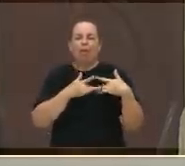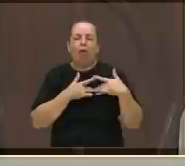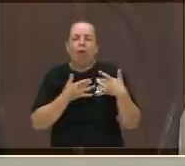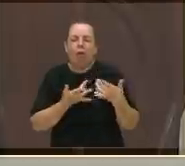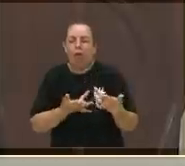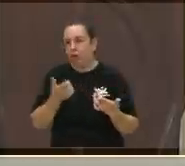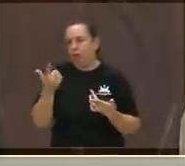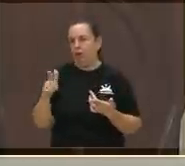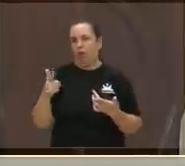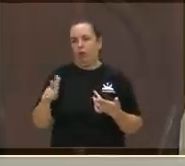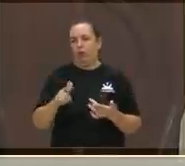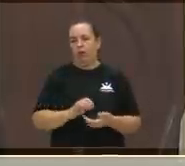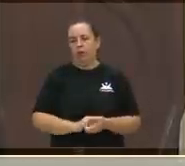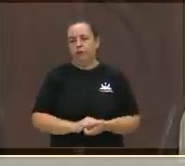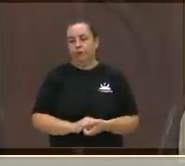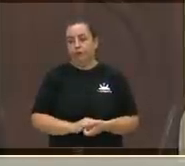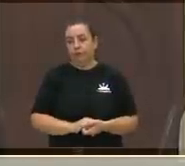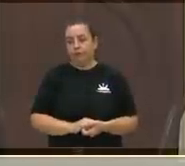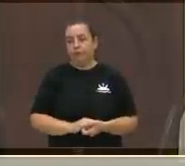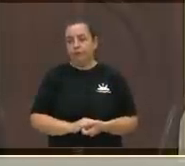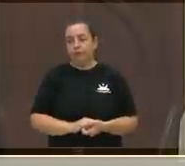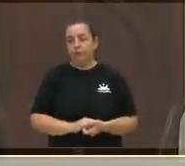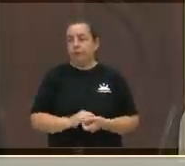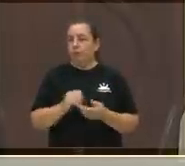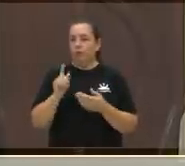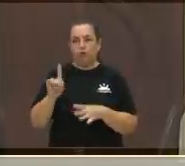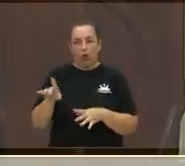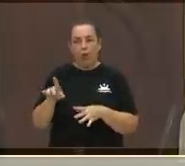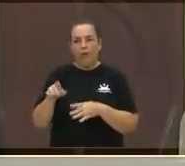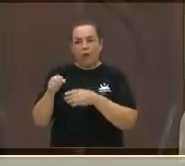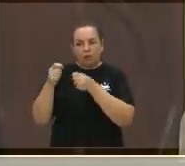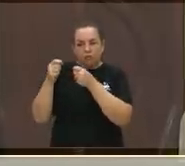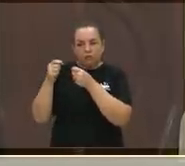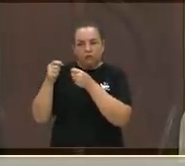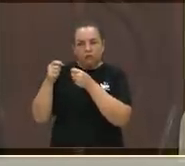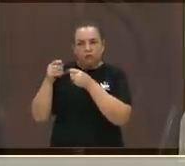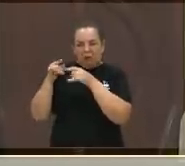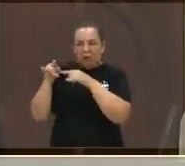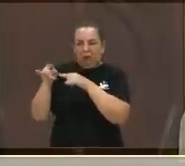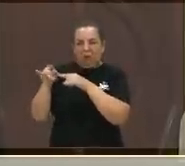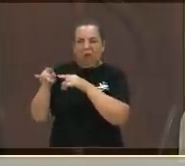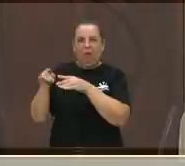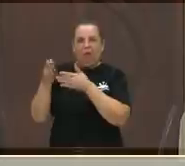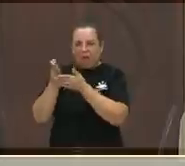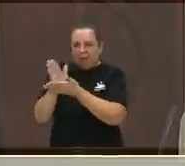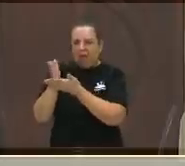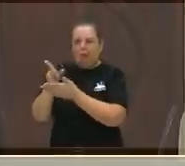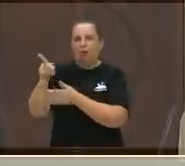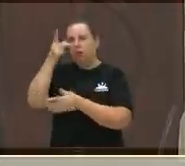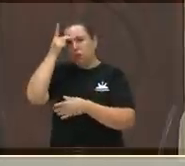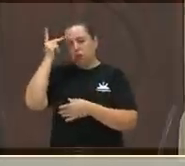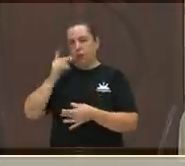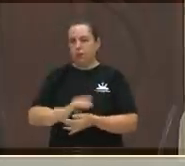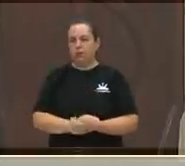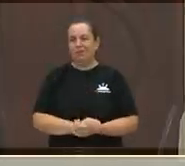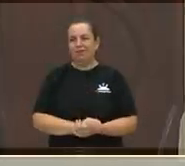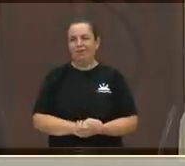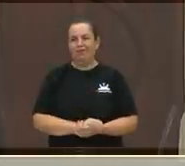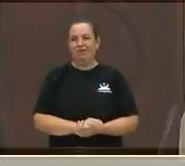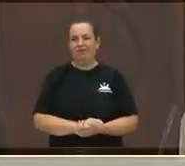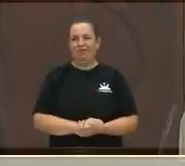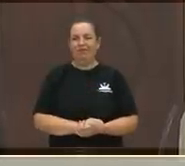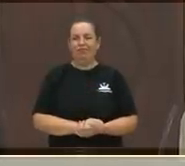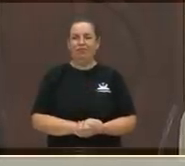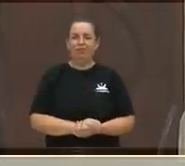que não tem para enganar os outros o nono mandamento